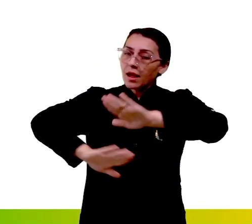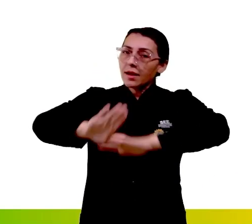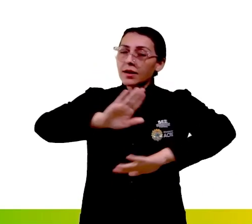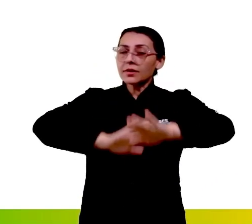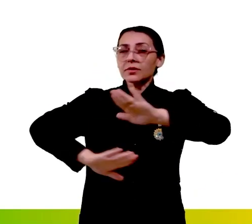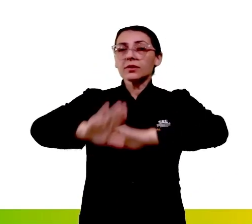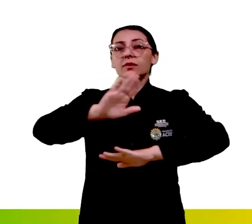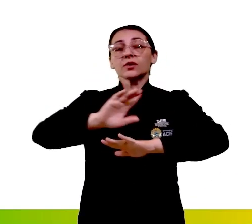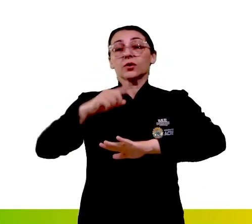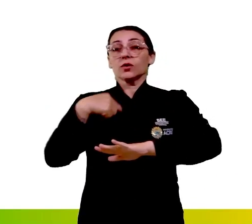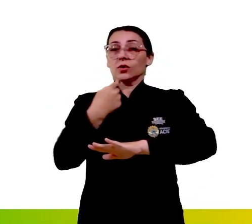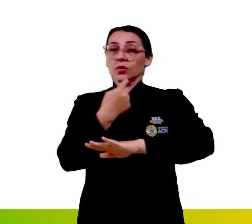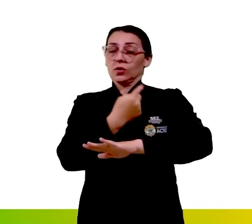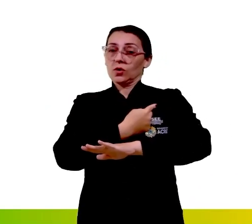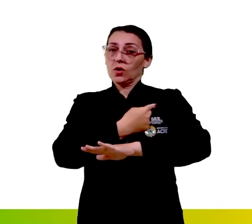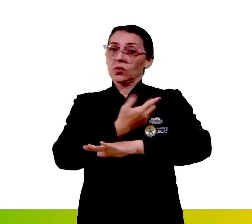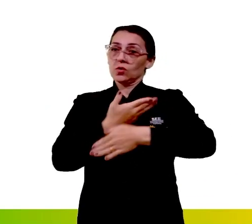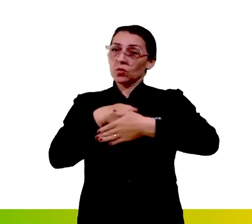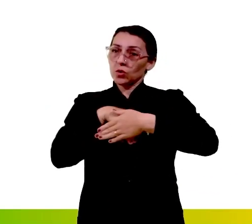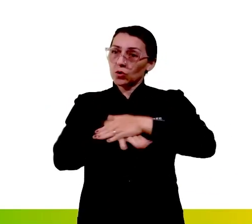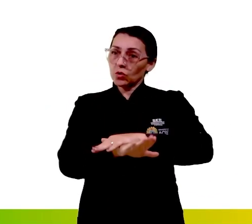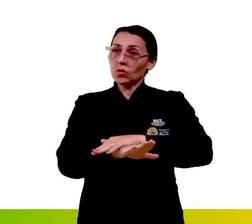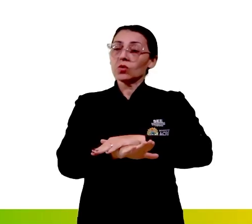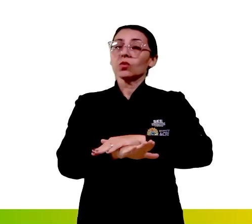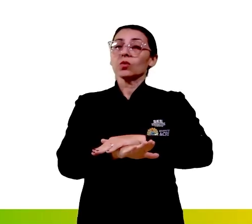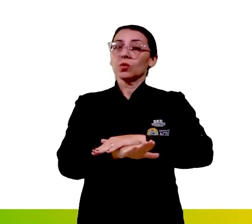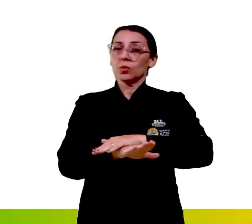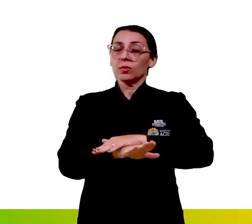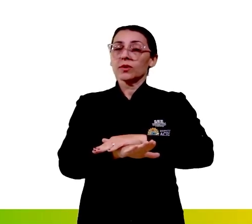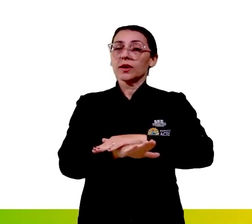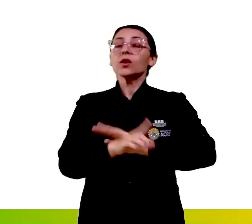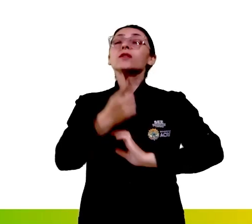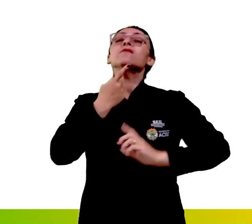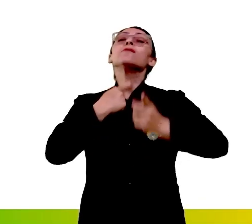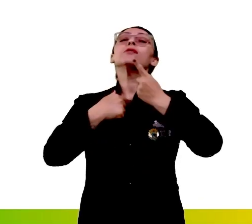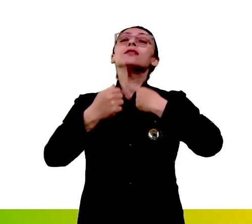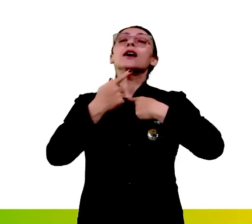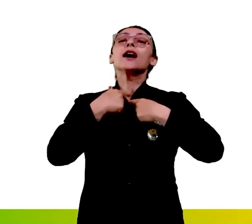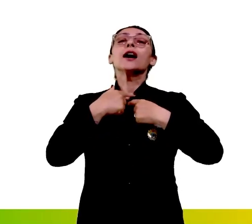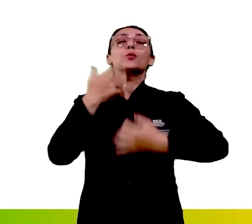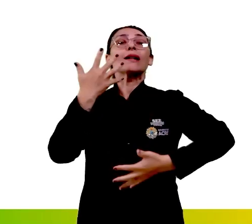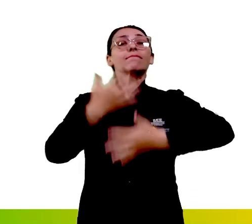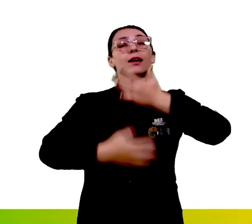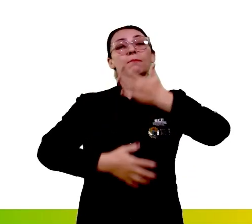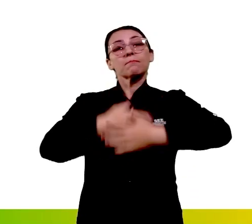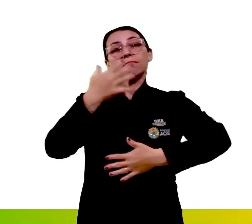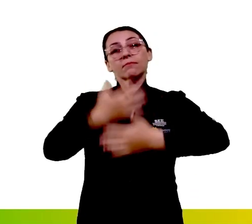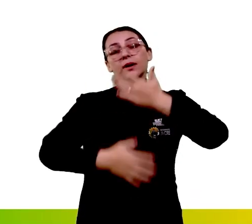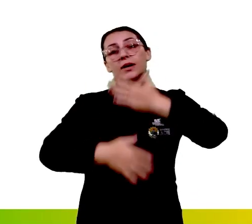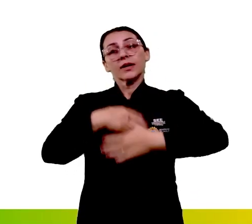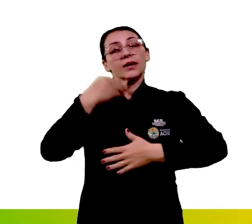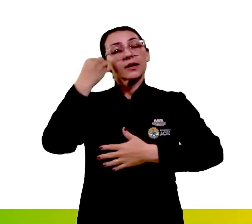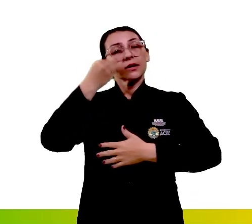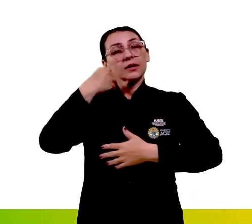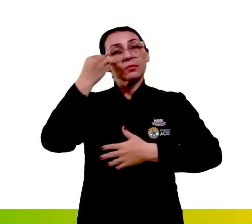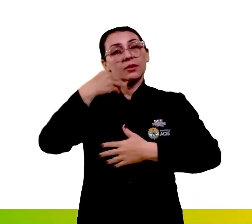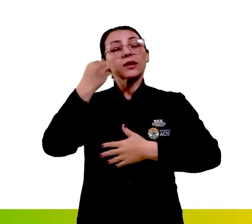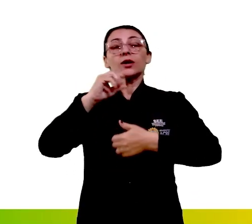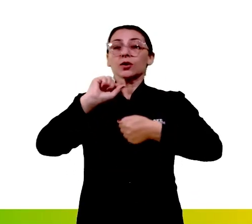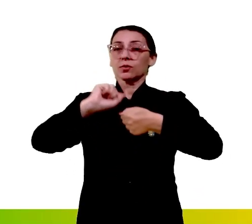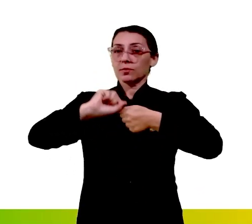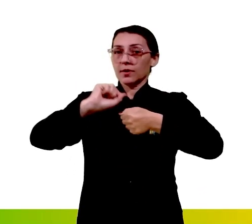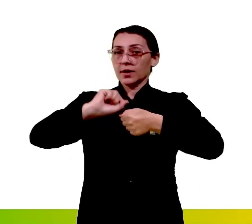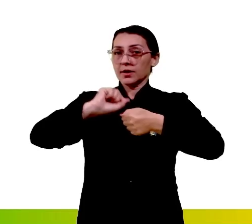que os nossos hábitos e as nossas intenções não interfiram na experiência que